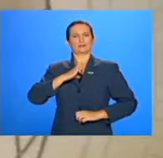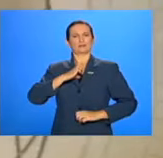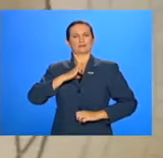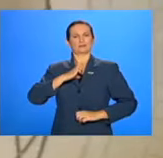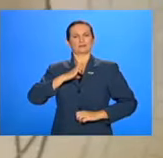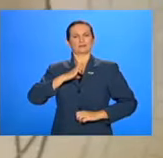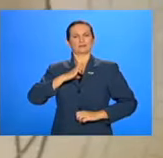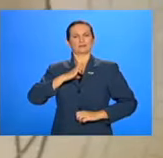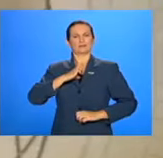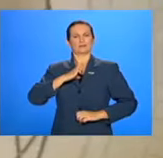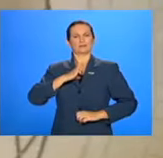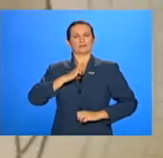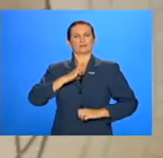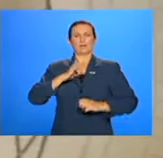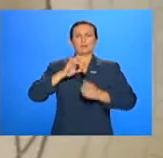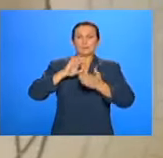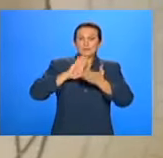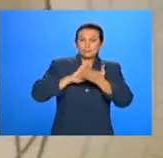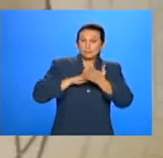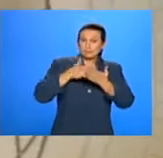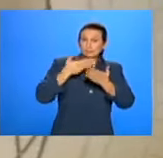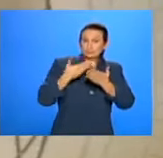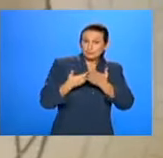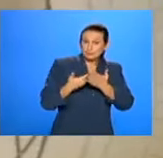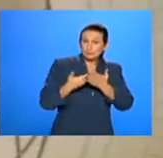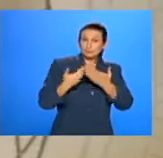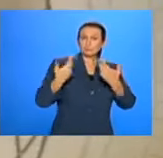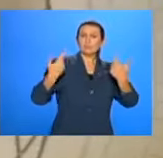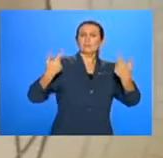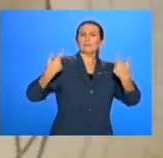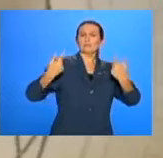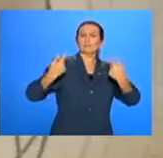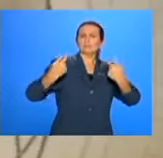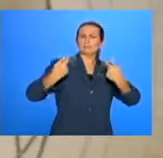e ele precisa